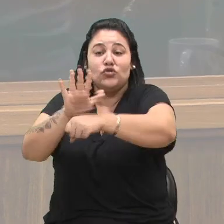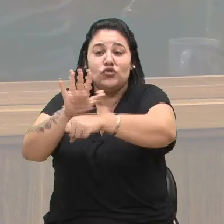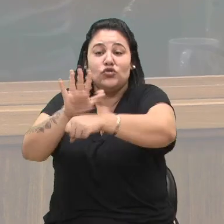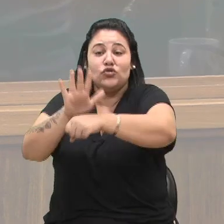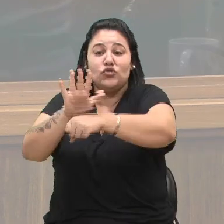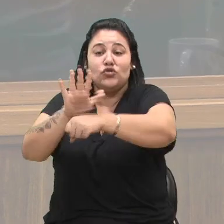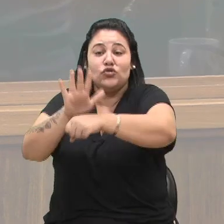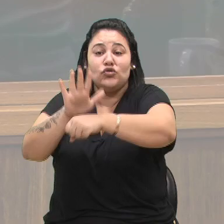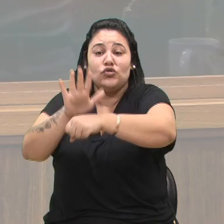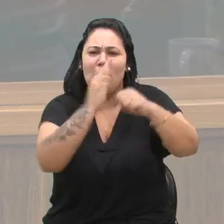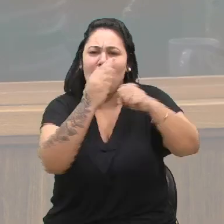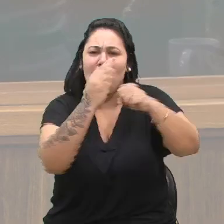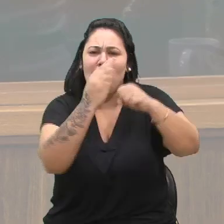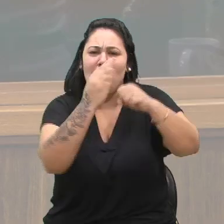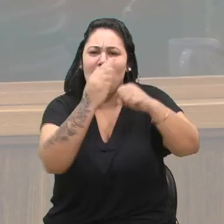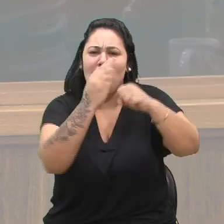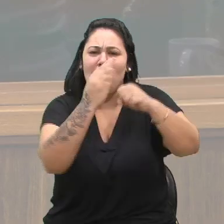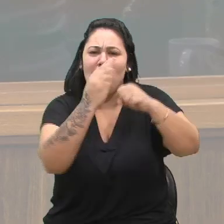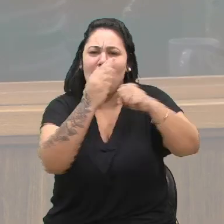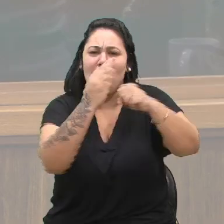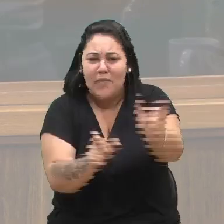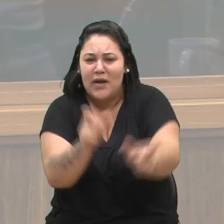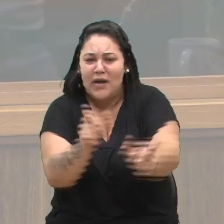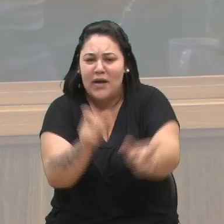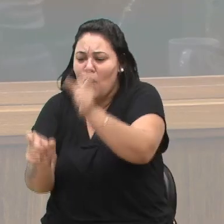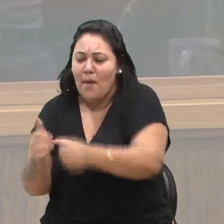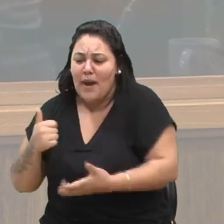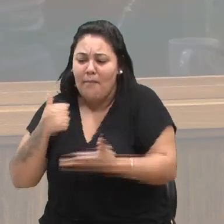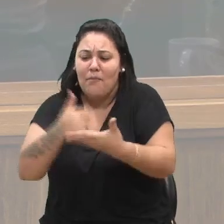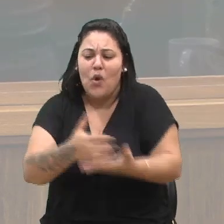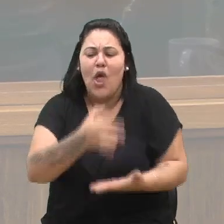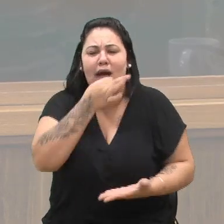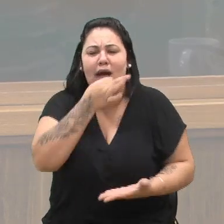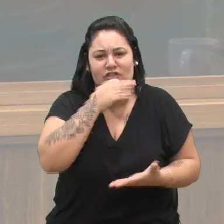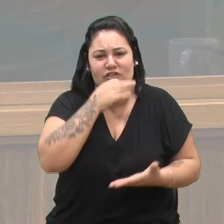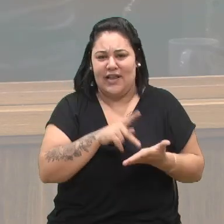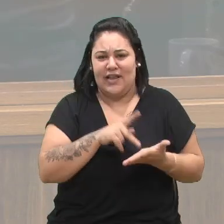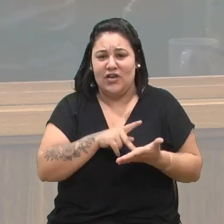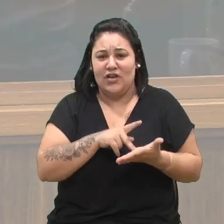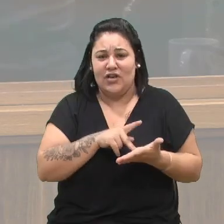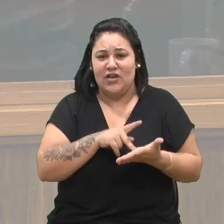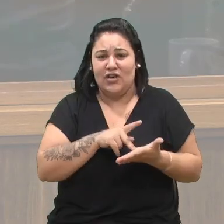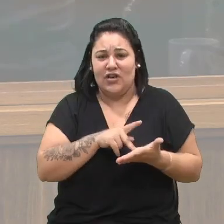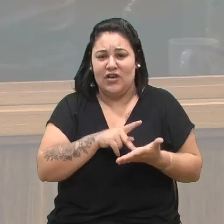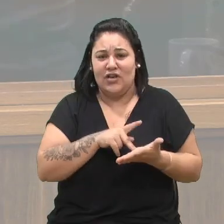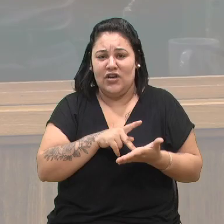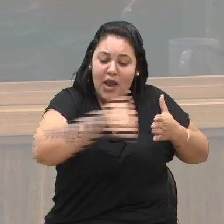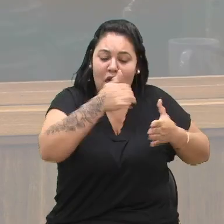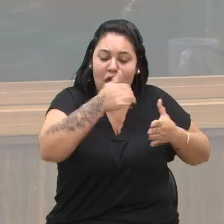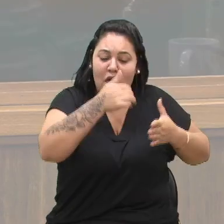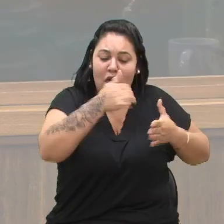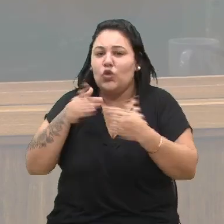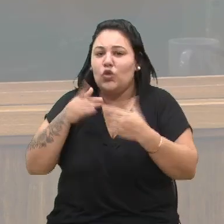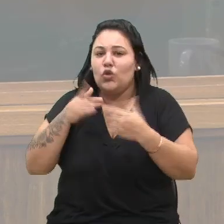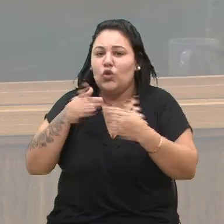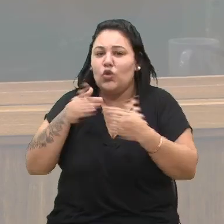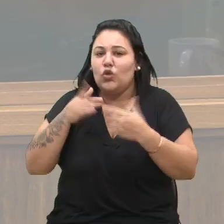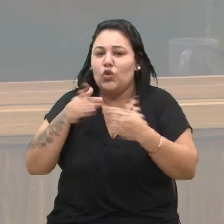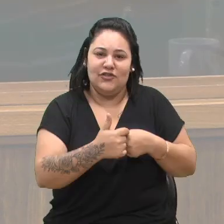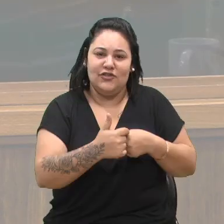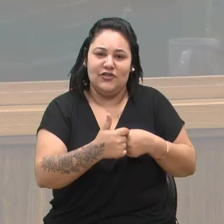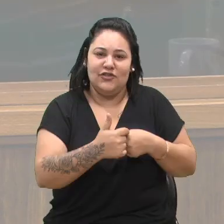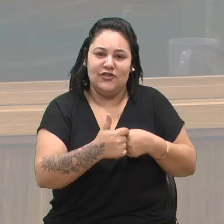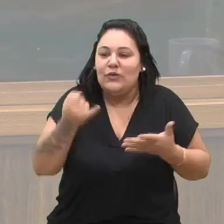para o bairro. Ele está fazendo para Caxias do Sul. Ele está fazendo para o melhor para a cidade. Então, quando a gente